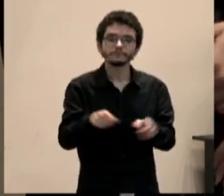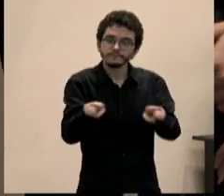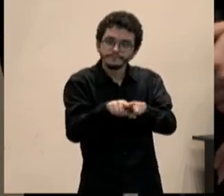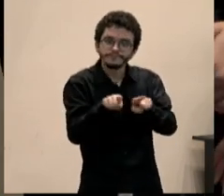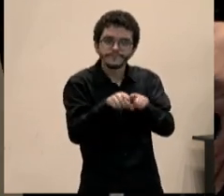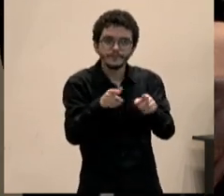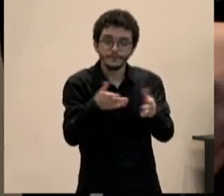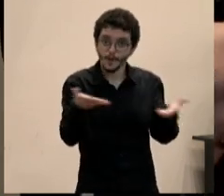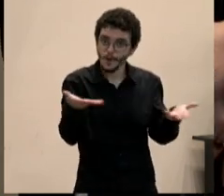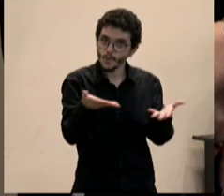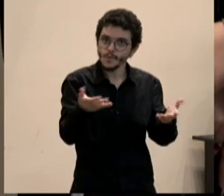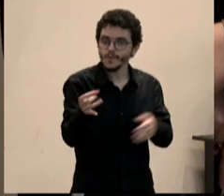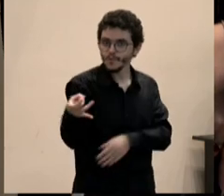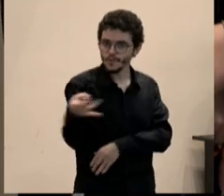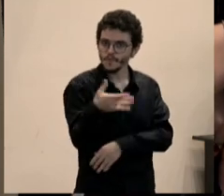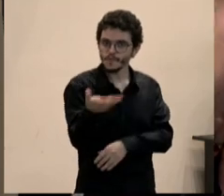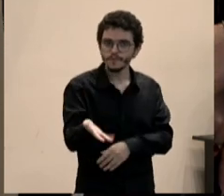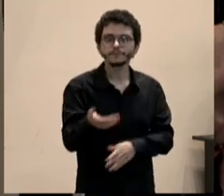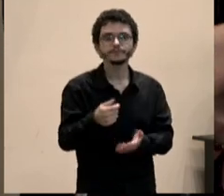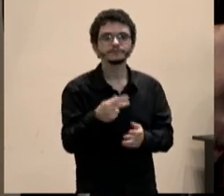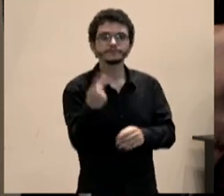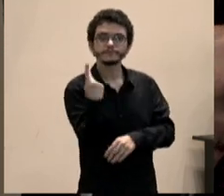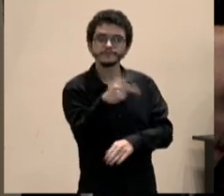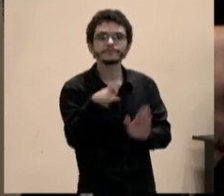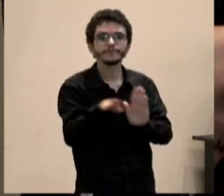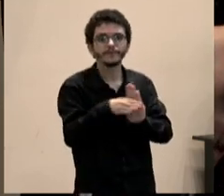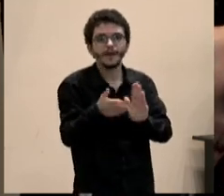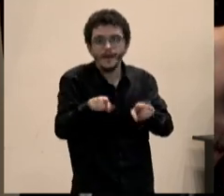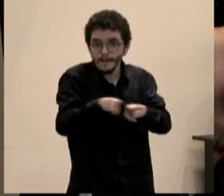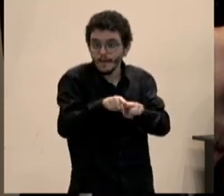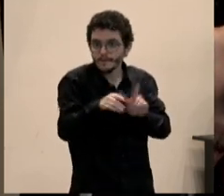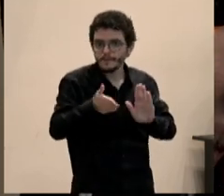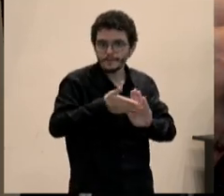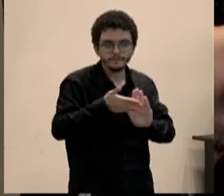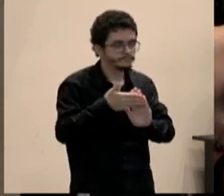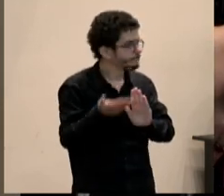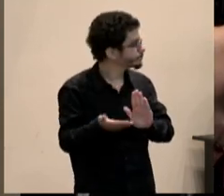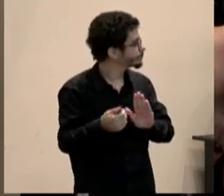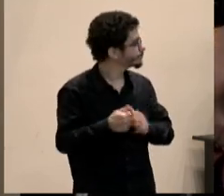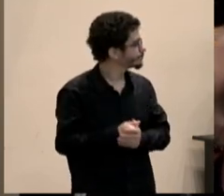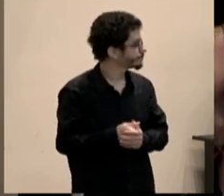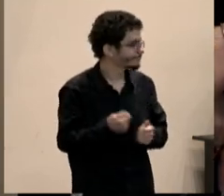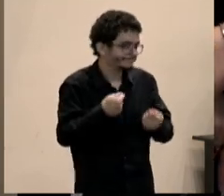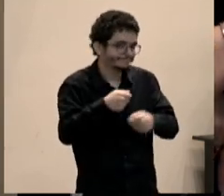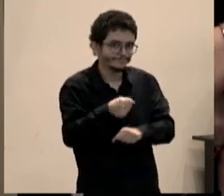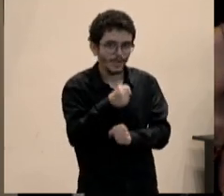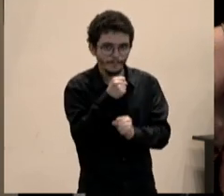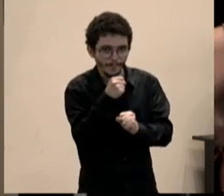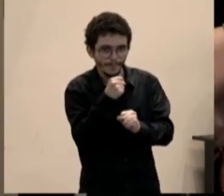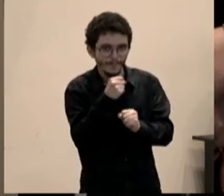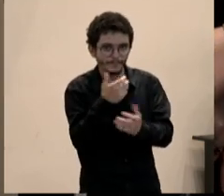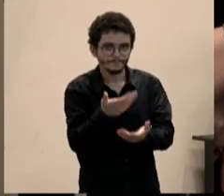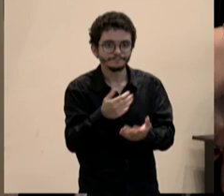Contemporâneo. Ele também se propõe a... Não precisava ligar.